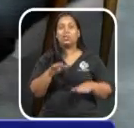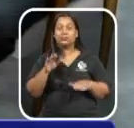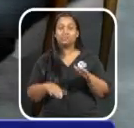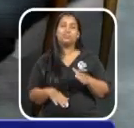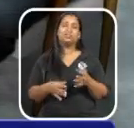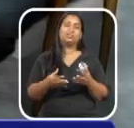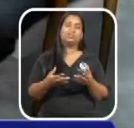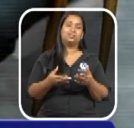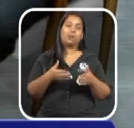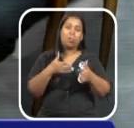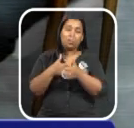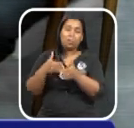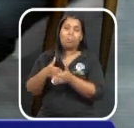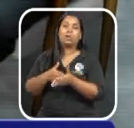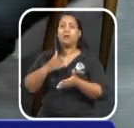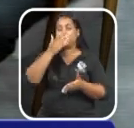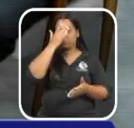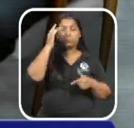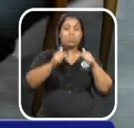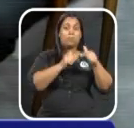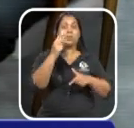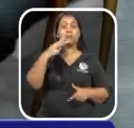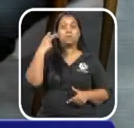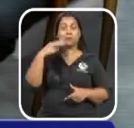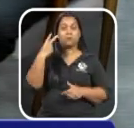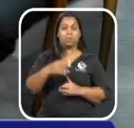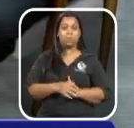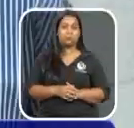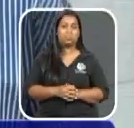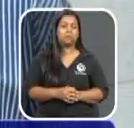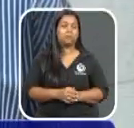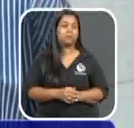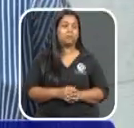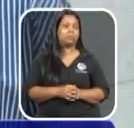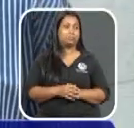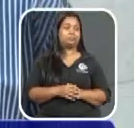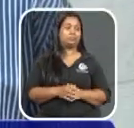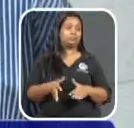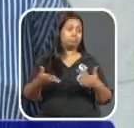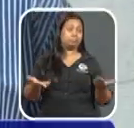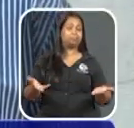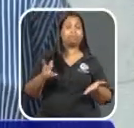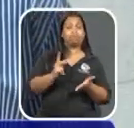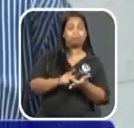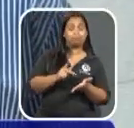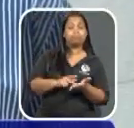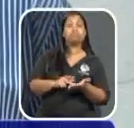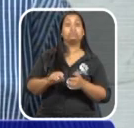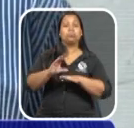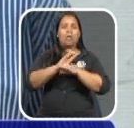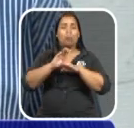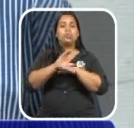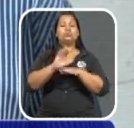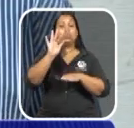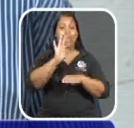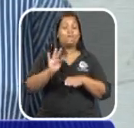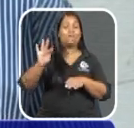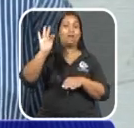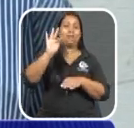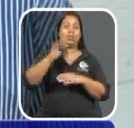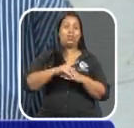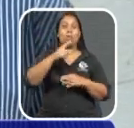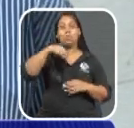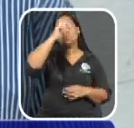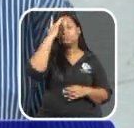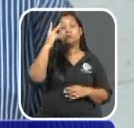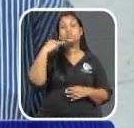acaba sendo uma barreira para o trabalho dos vereadores? Maria, na verdade, com o advento da Constituição Federal, os